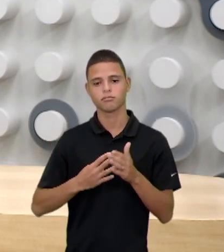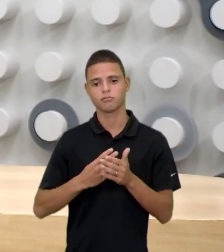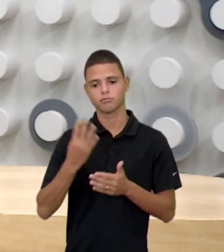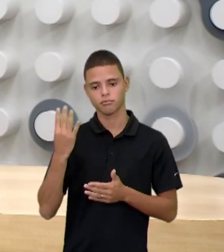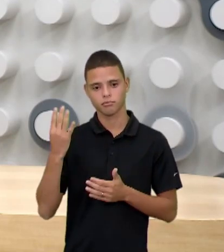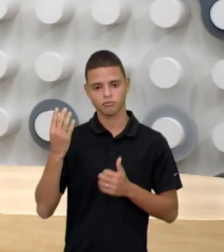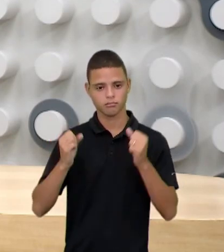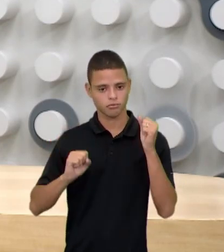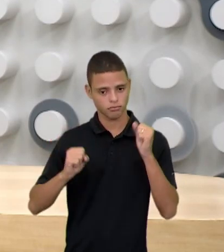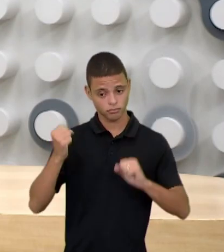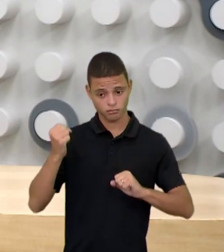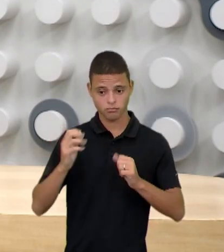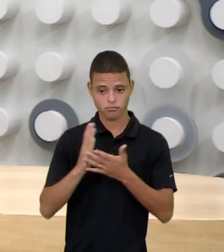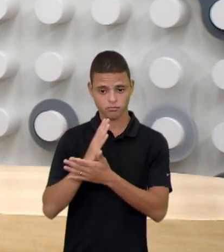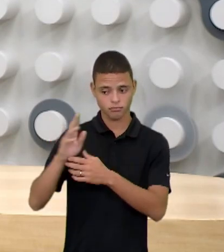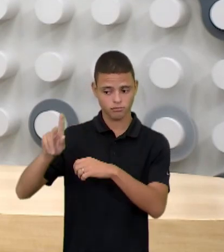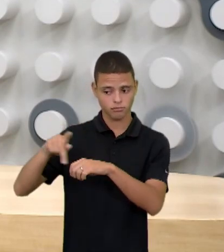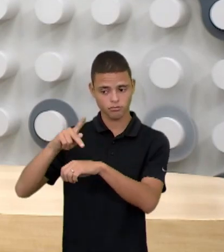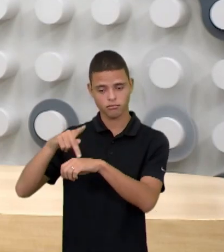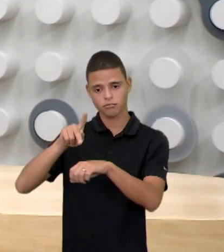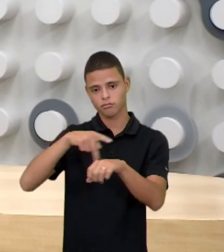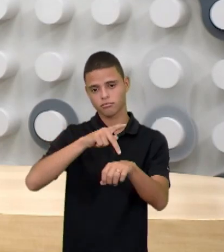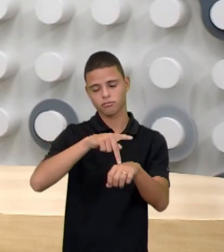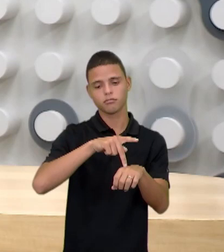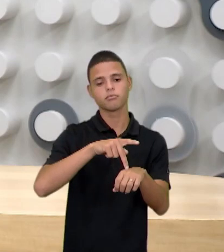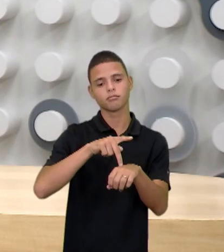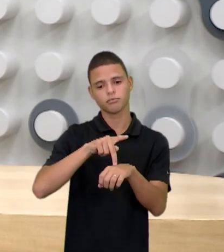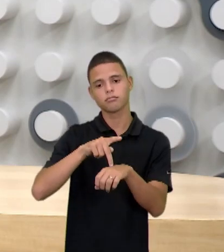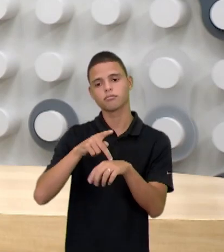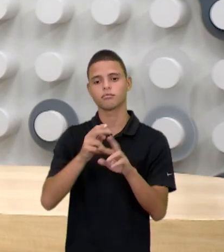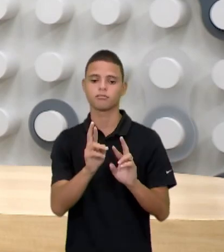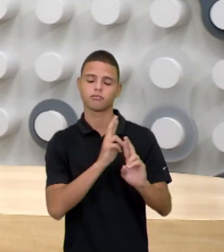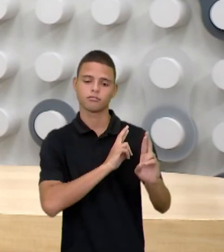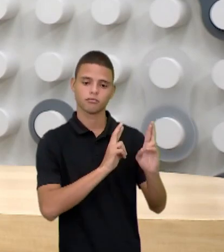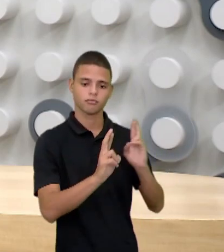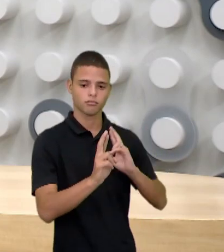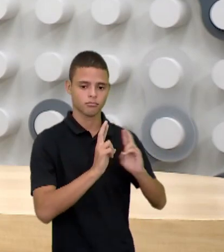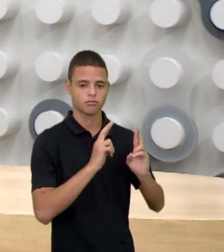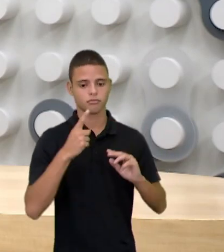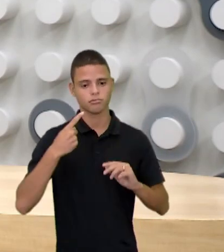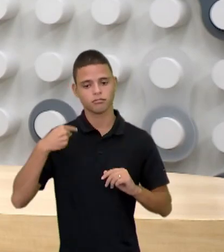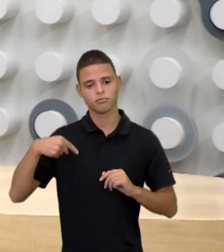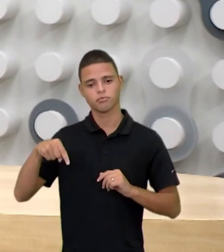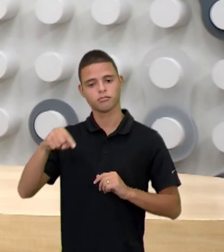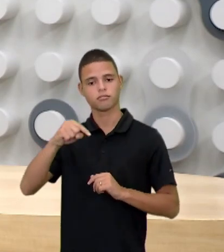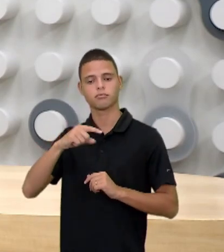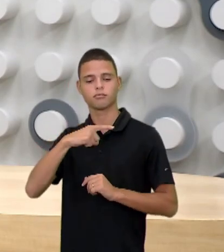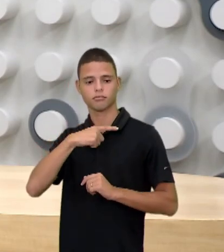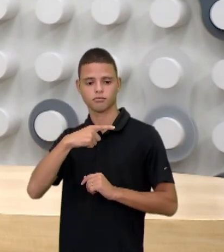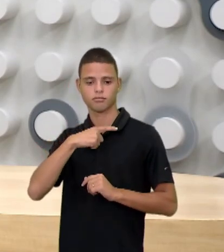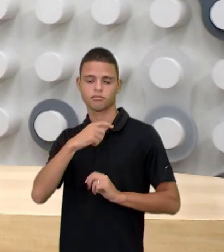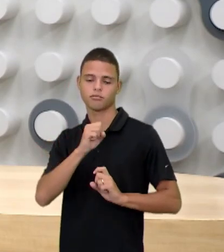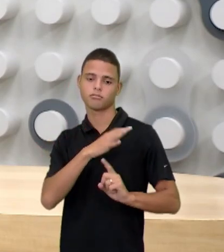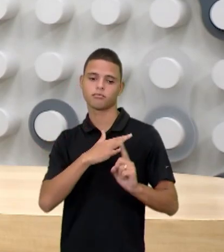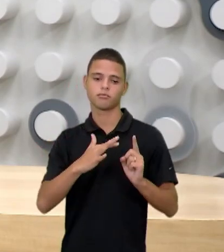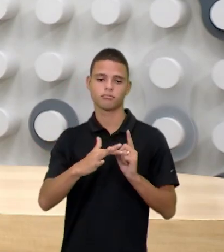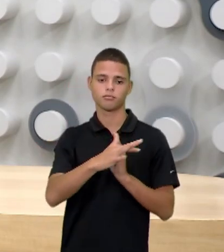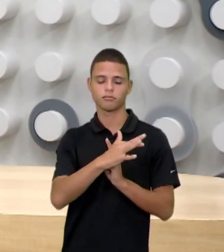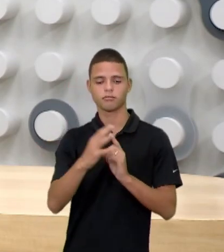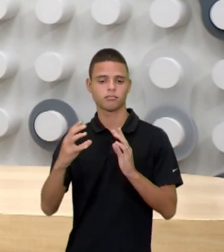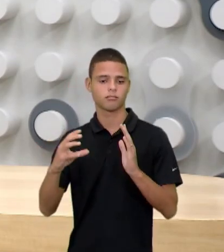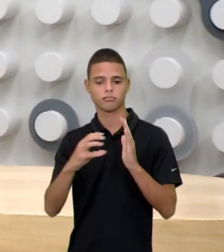países já estão na quarta revolução industrial, né, essa relação aí que nós temos aí, né, com a sociedade aí